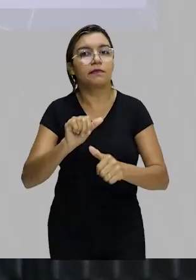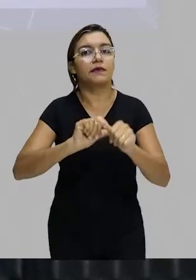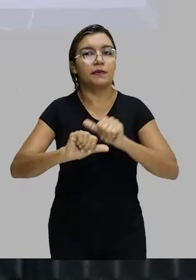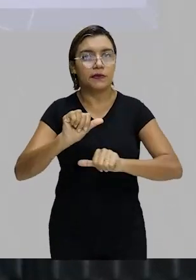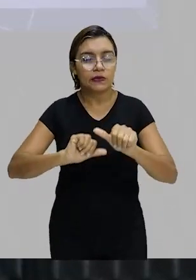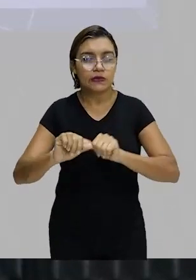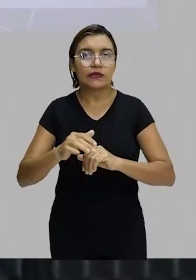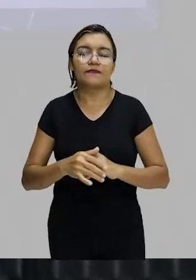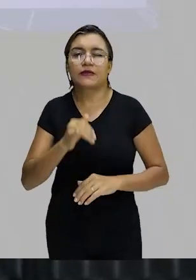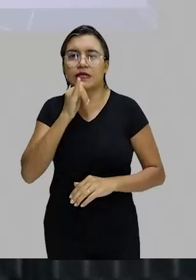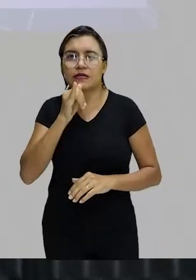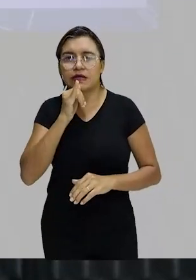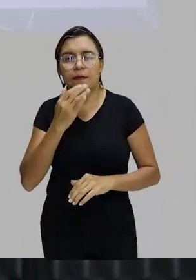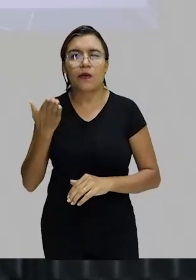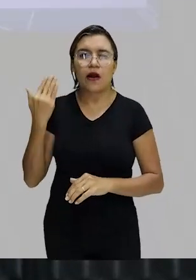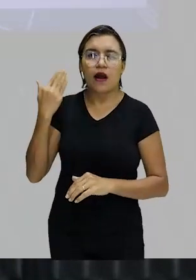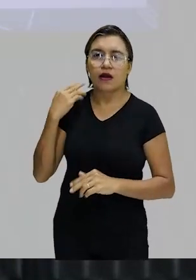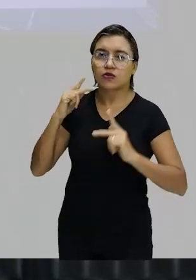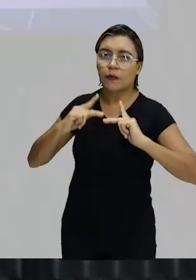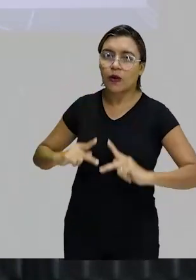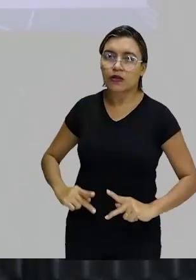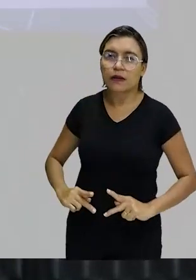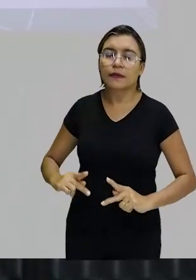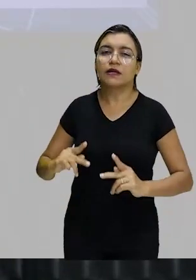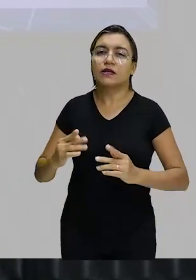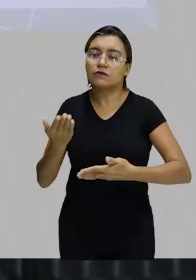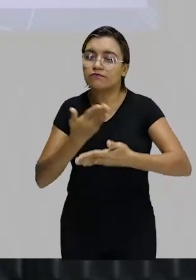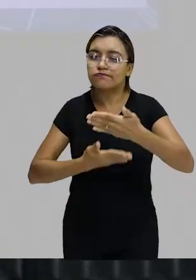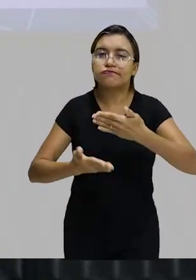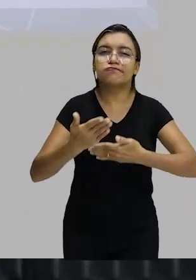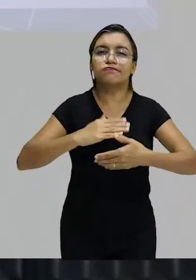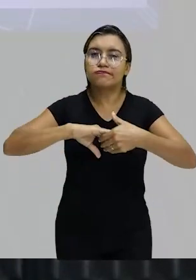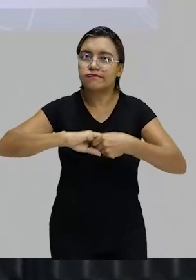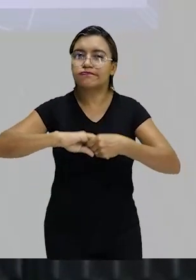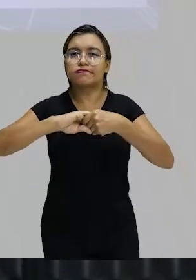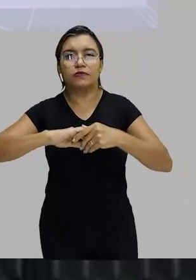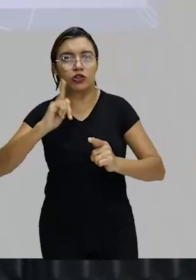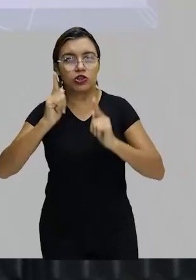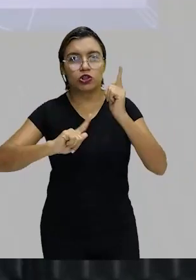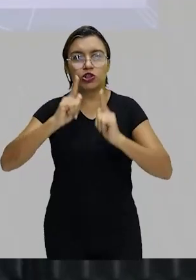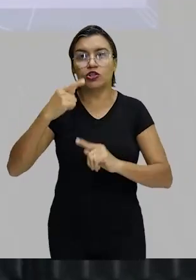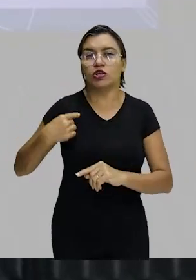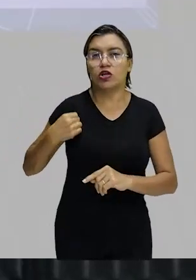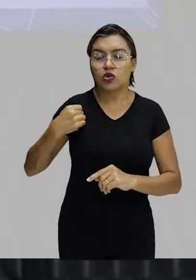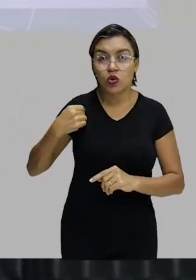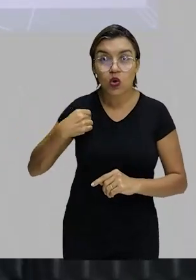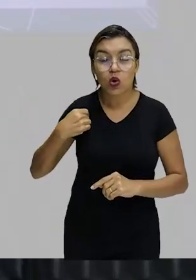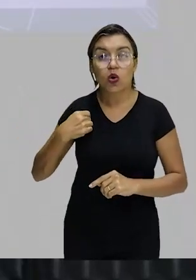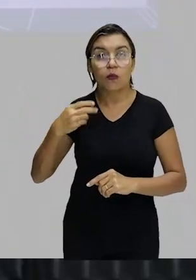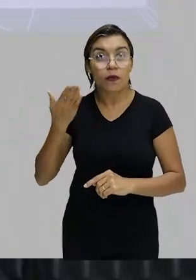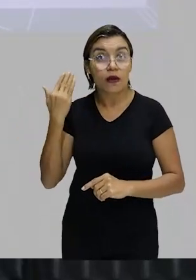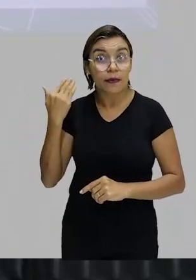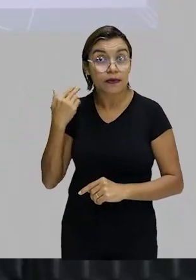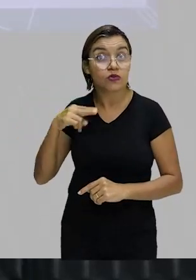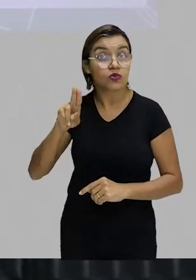consideradas comportamentos adequados, interações, cumprimentos, gírias, roupas que se usava há um século